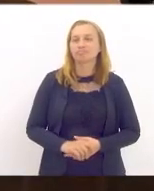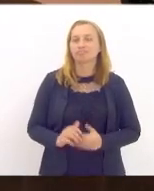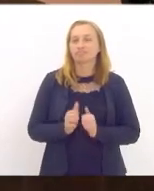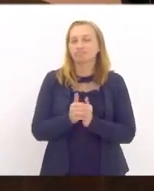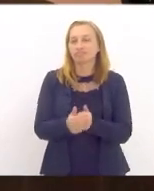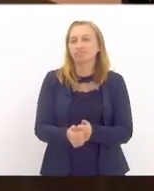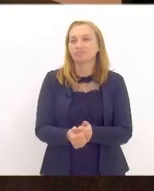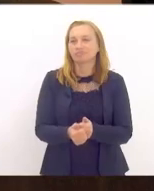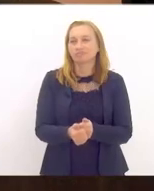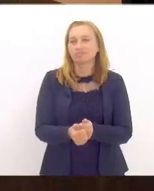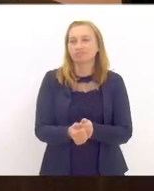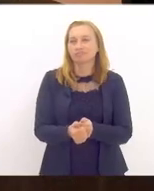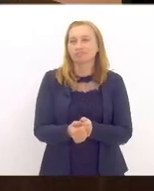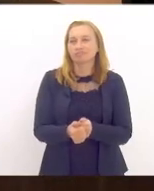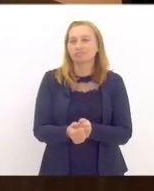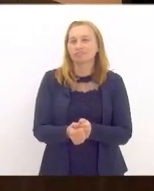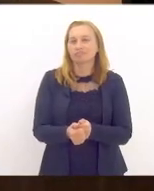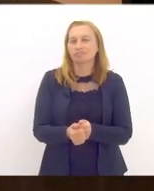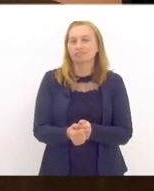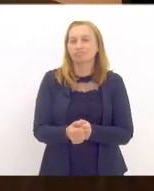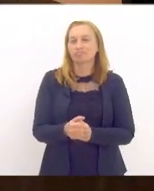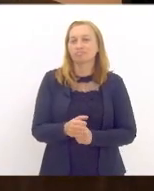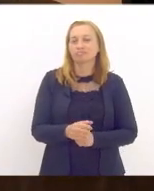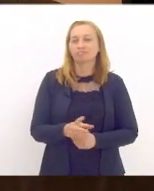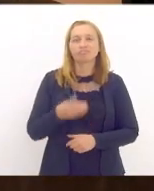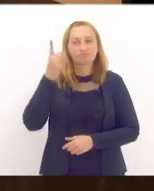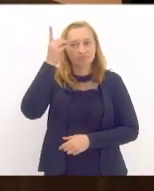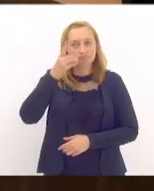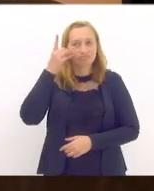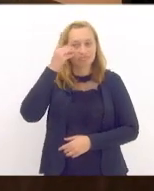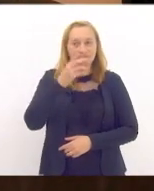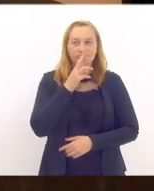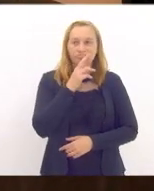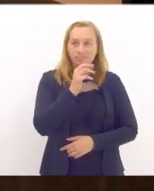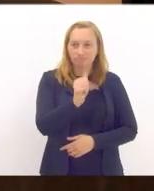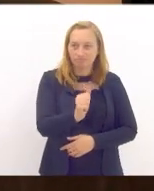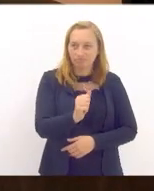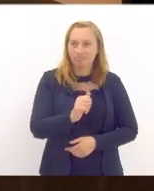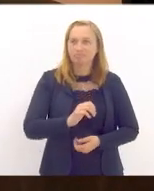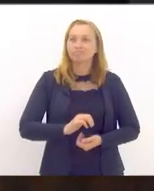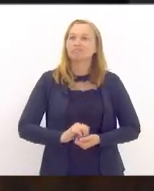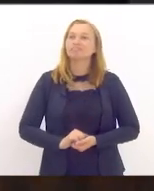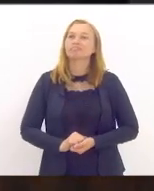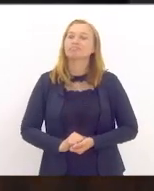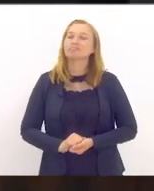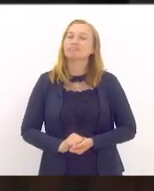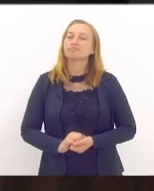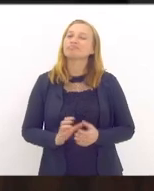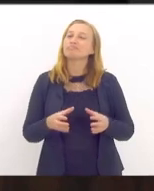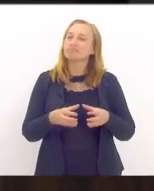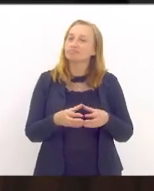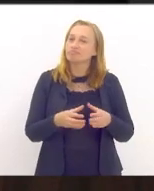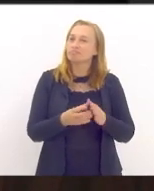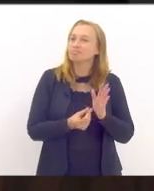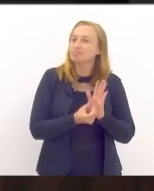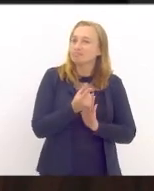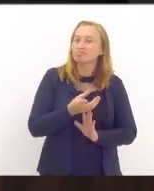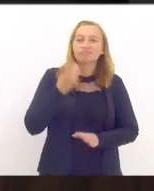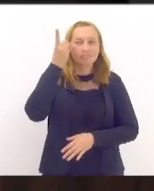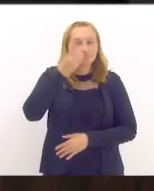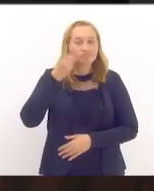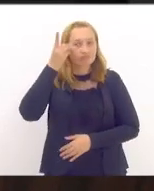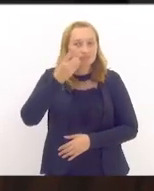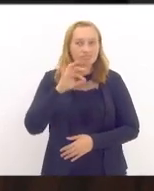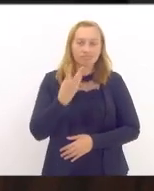acompanham o parecer do deputado Rodrigo Amorim pela comissão de orçamento Deputado